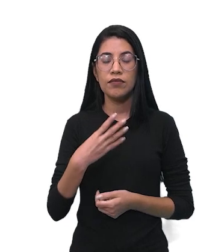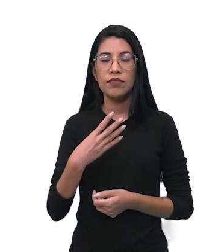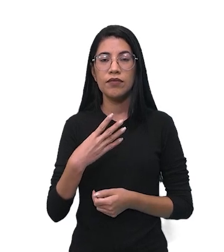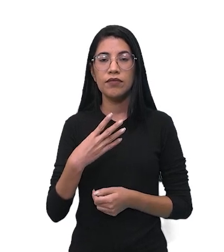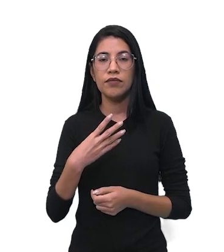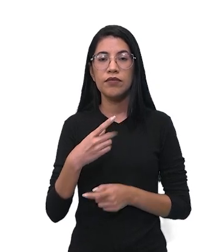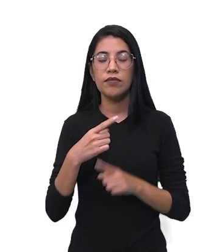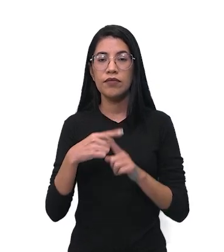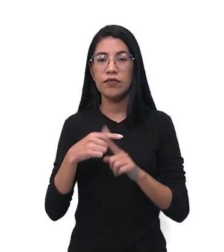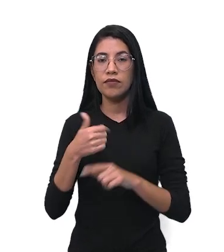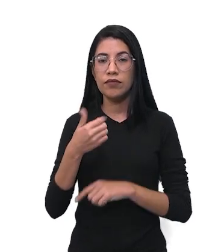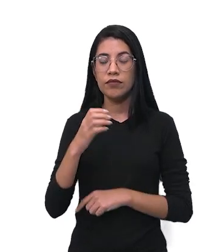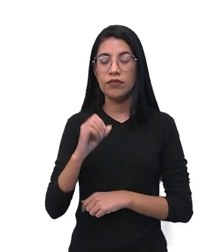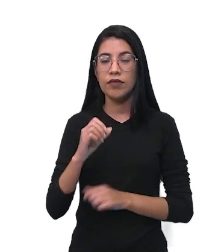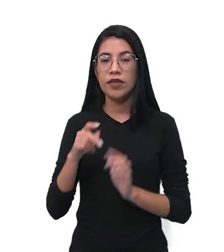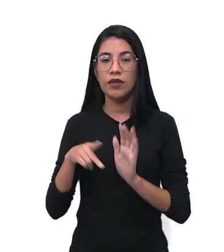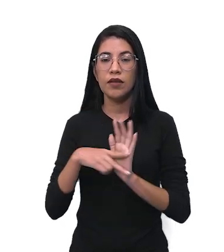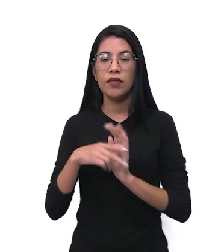né?